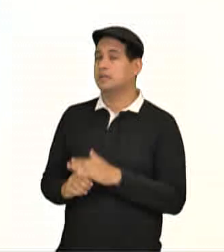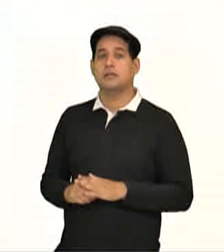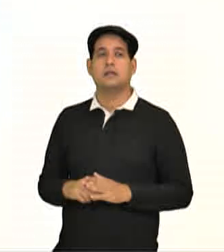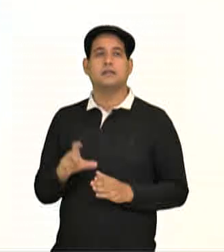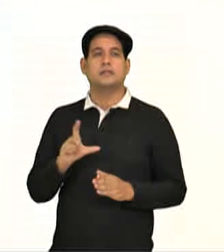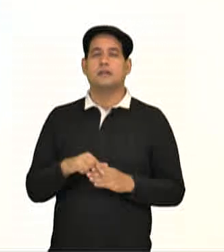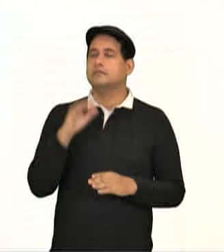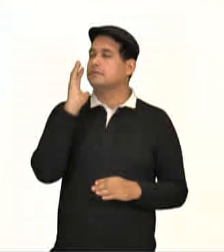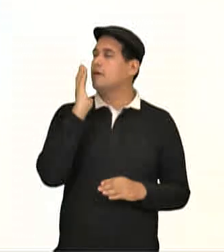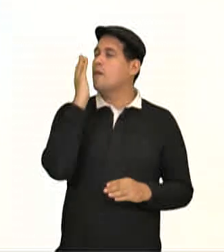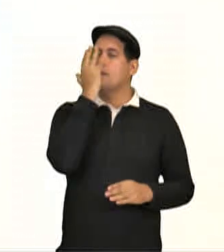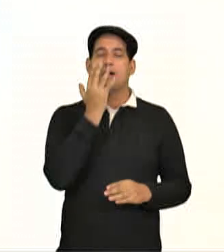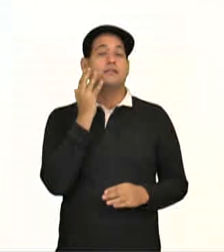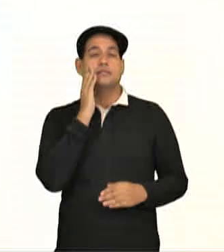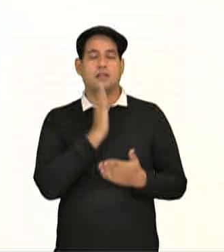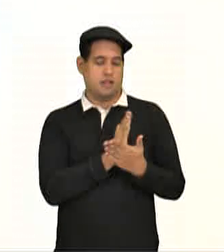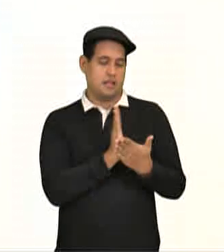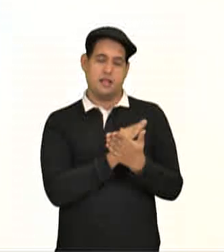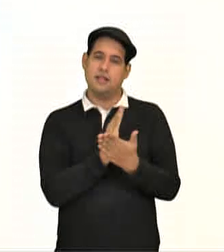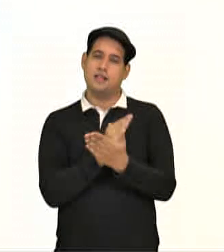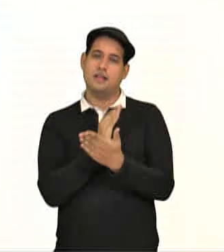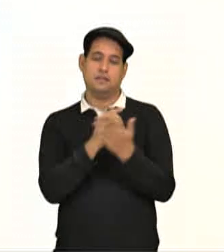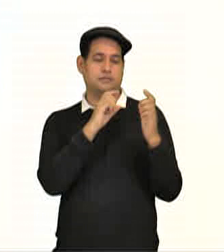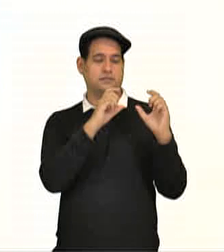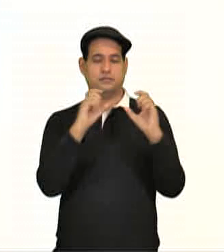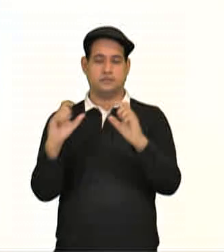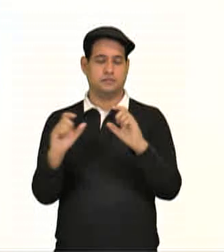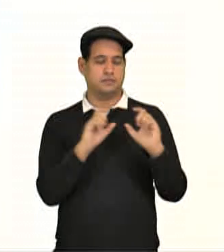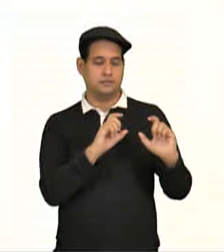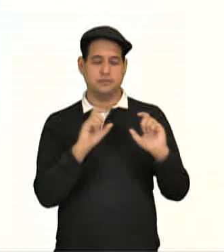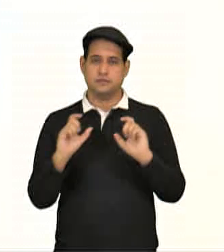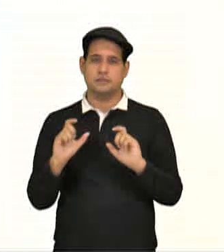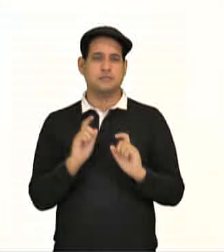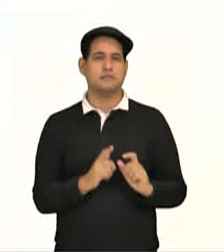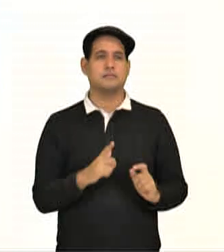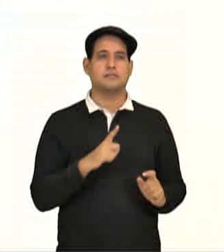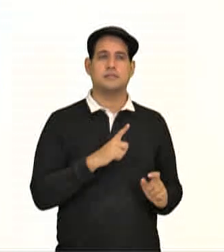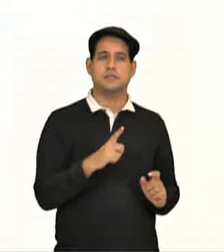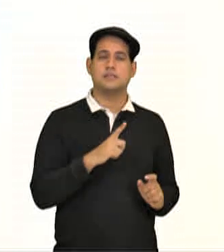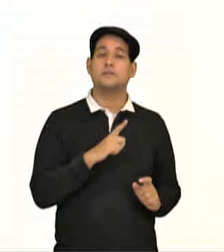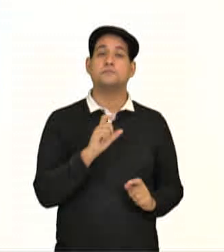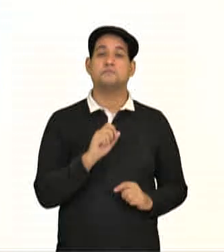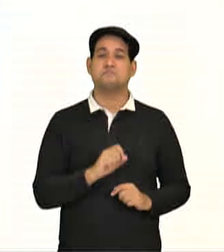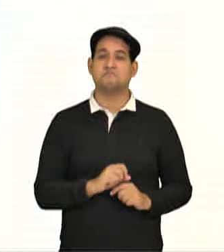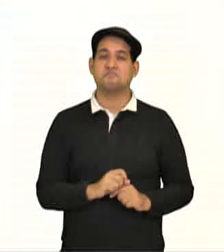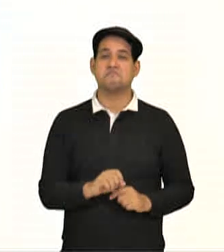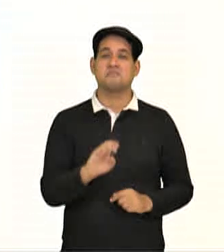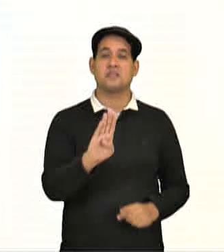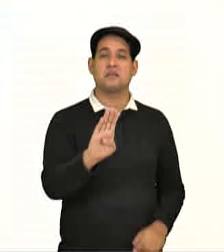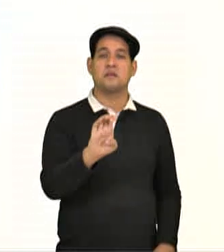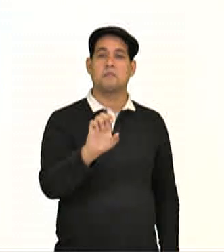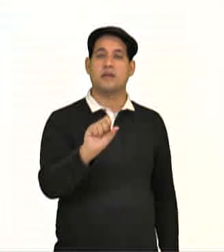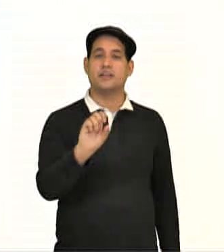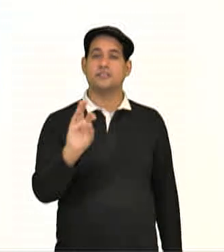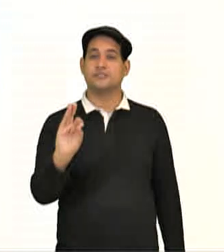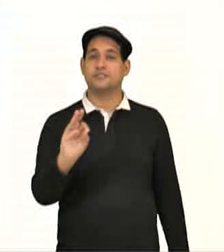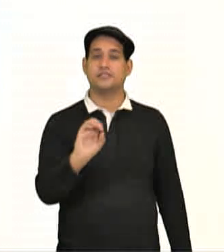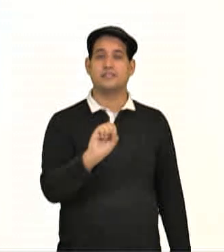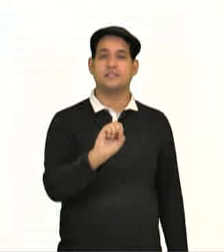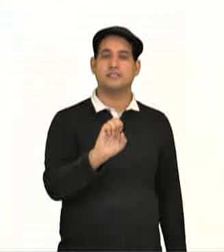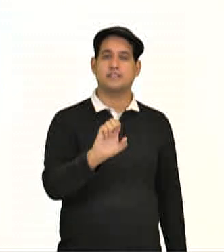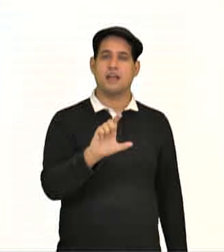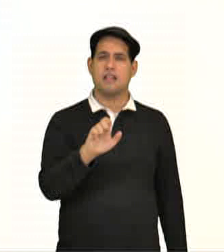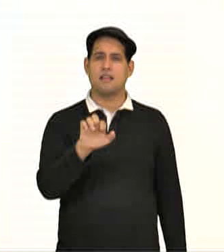em quadrinhos. Então, olha que interessante, né? Vocês têm aqui um best-seller, ou seja, é campeão